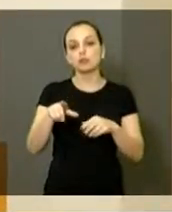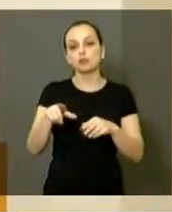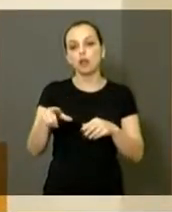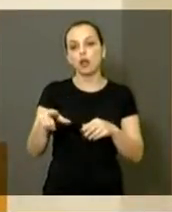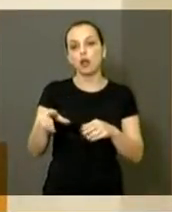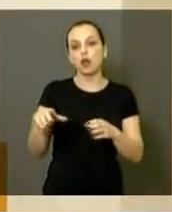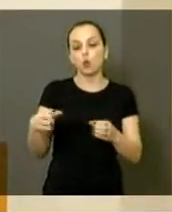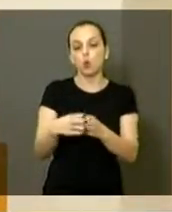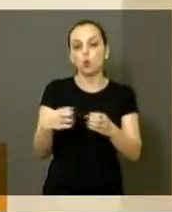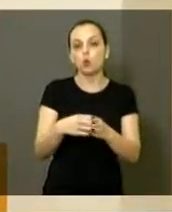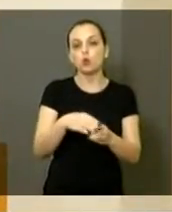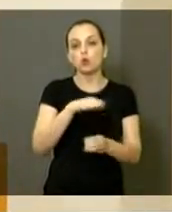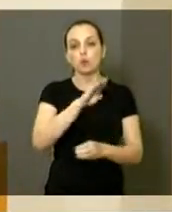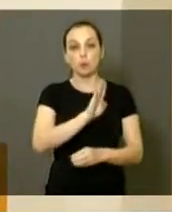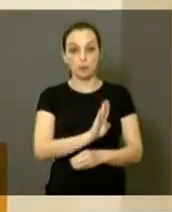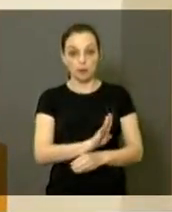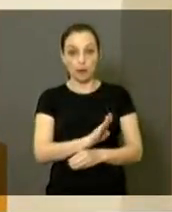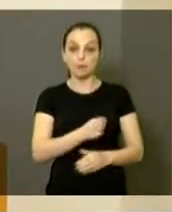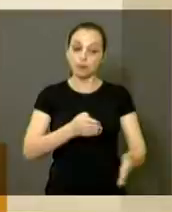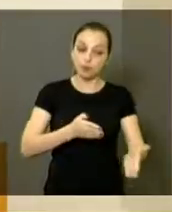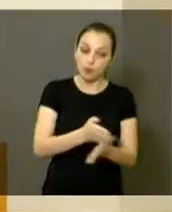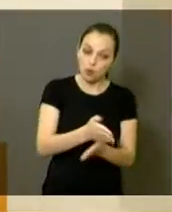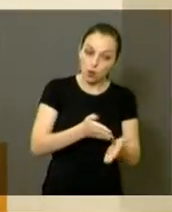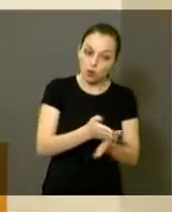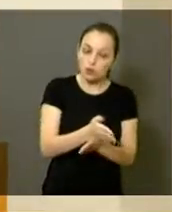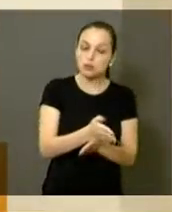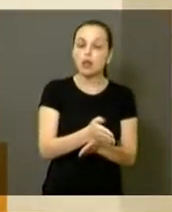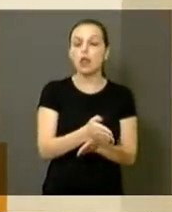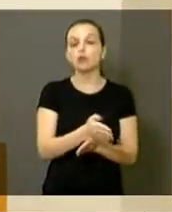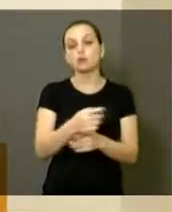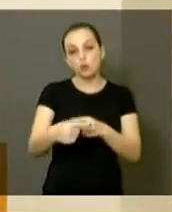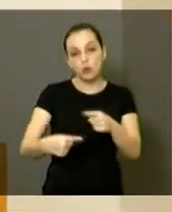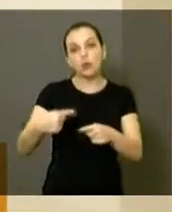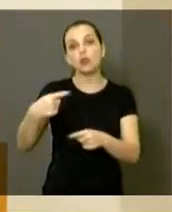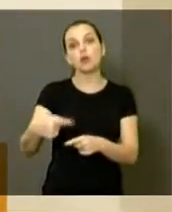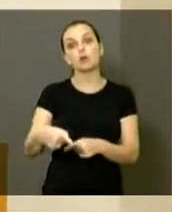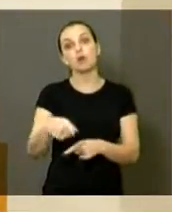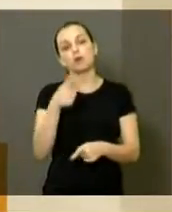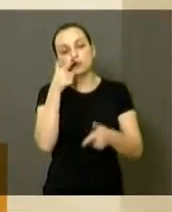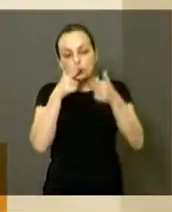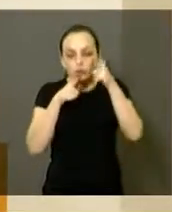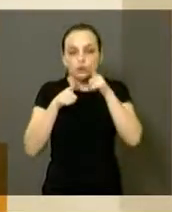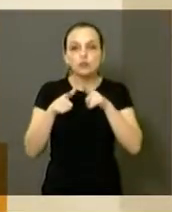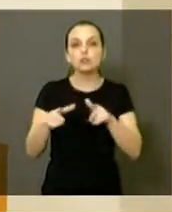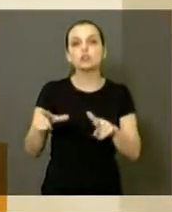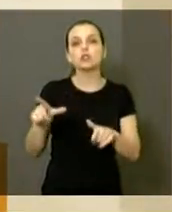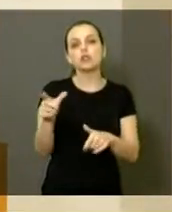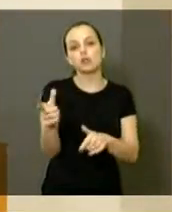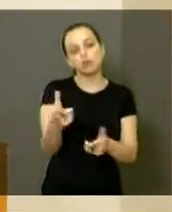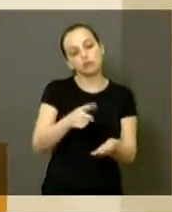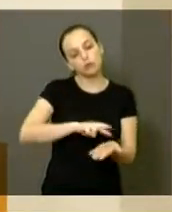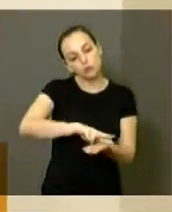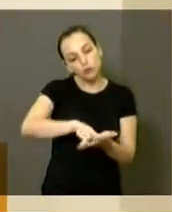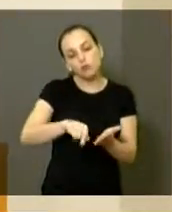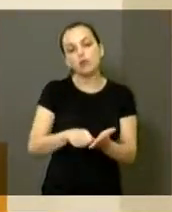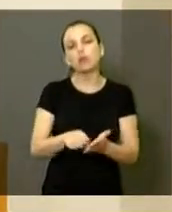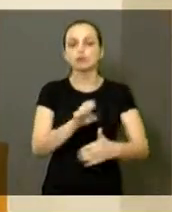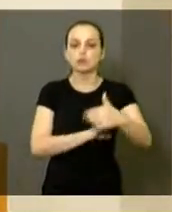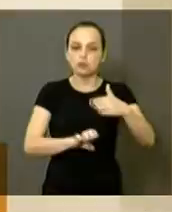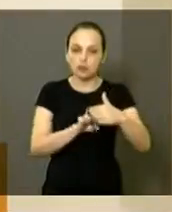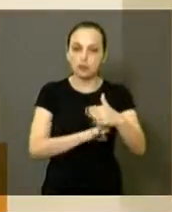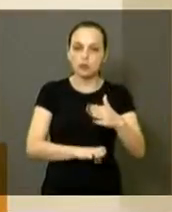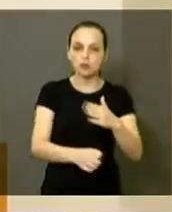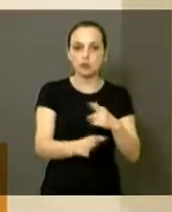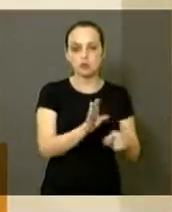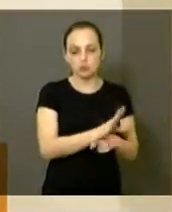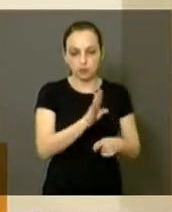acesso na Superliga. E aí, sim, poder conquistar mais patrocinadores, né? Vamos ver se ele passou no